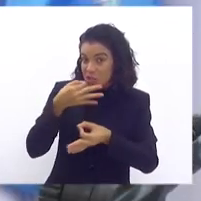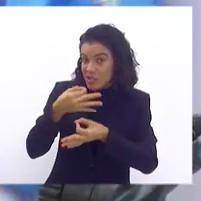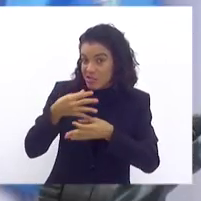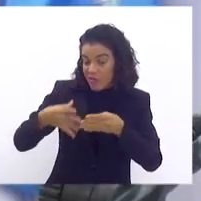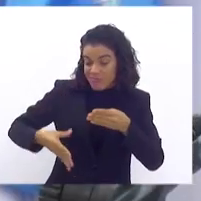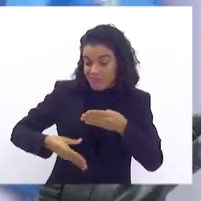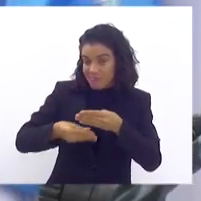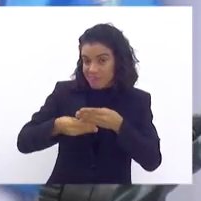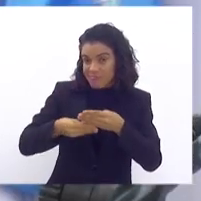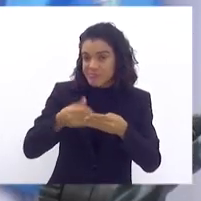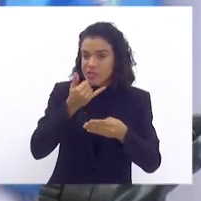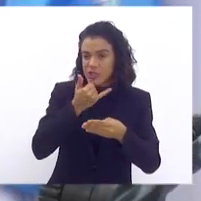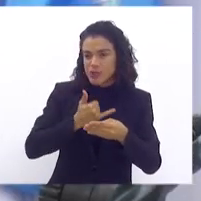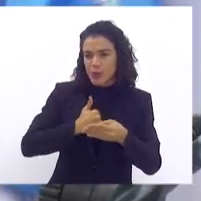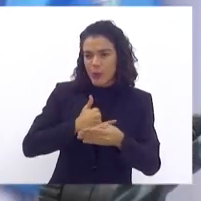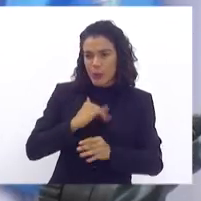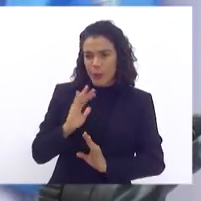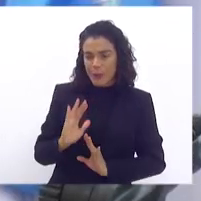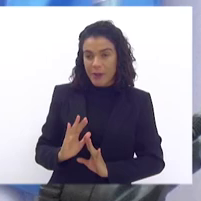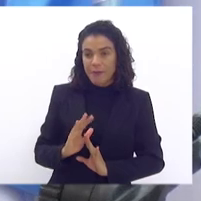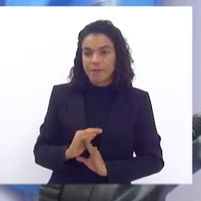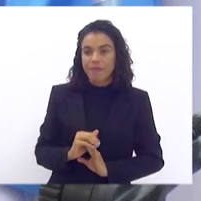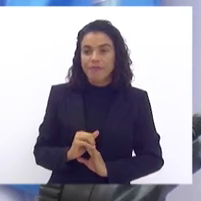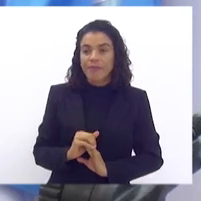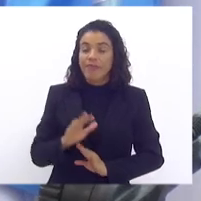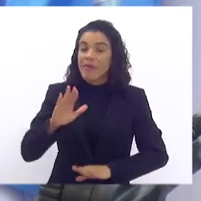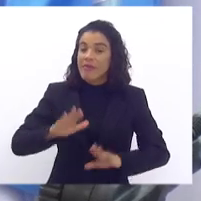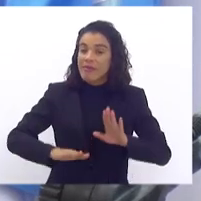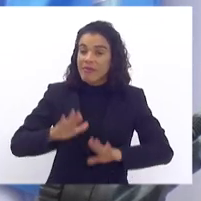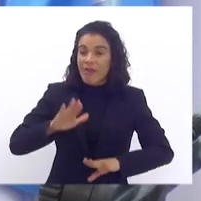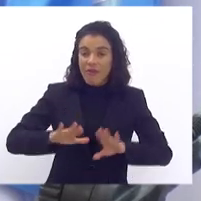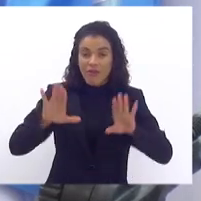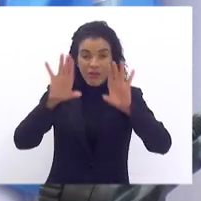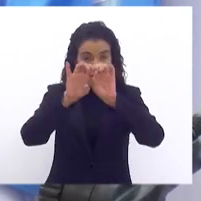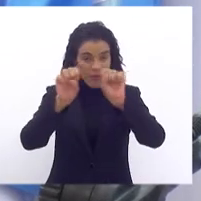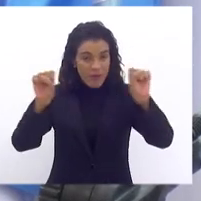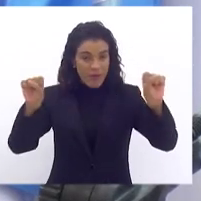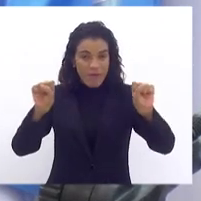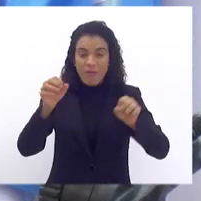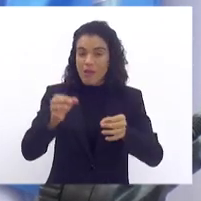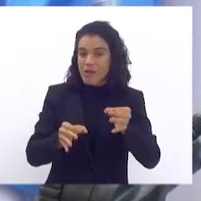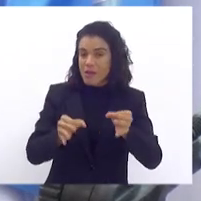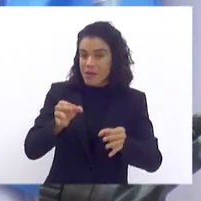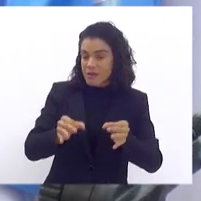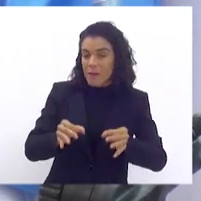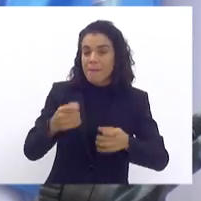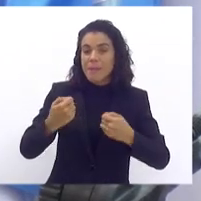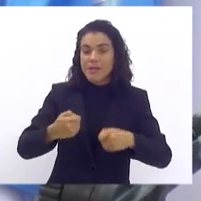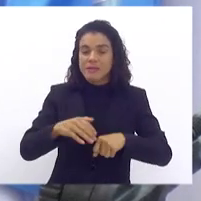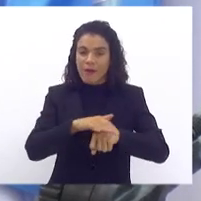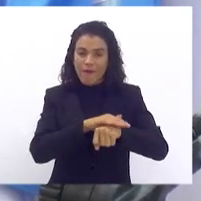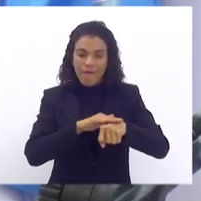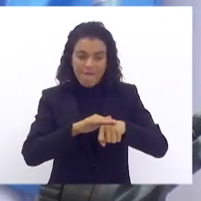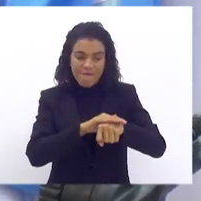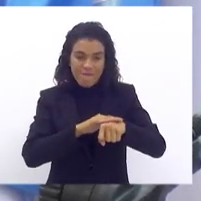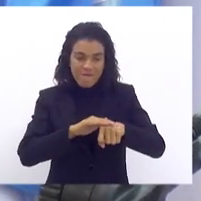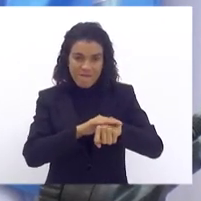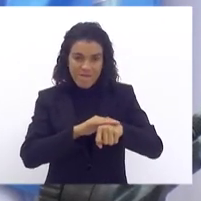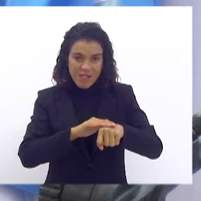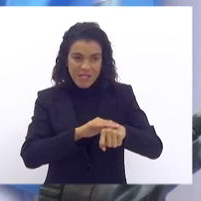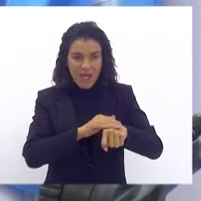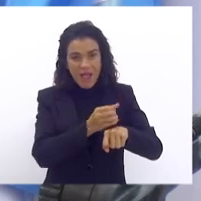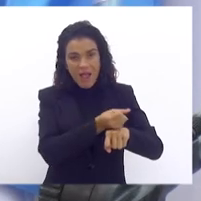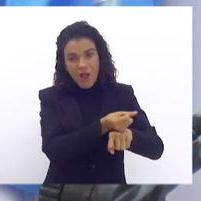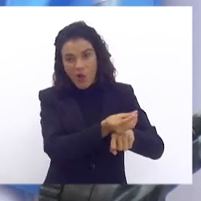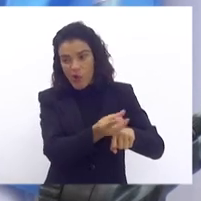apenas, desculpe, pois não, desembargadora, é que talvez o Tribunal de Justiça precisasse conversar com aqueles que